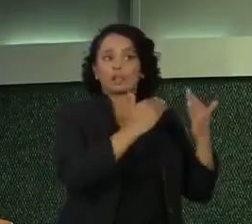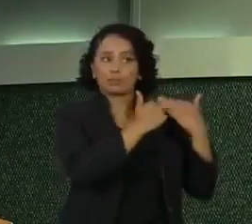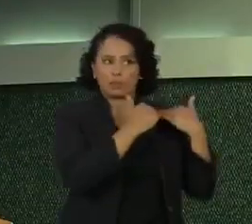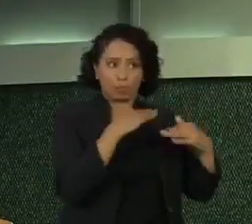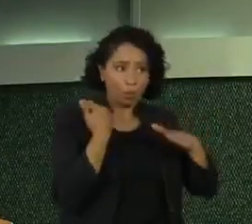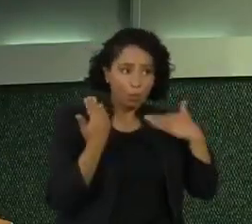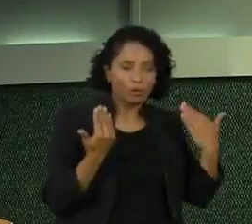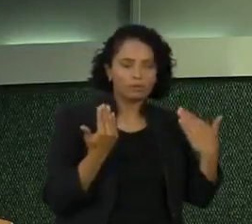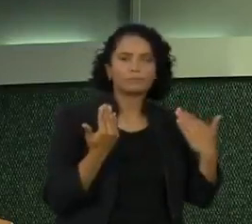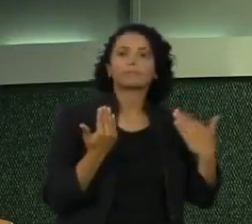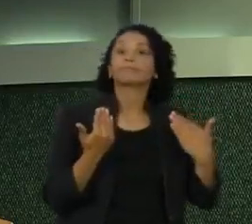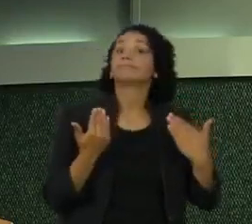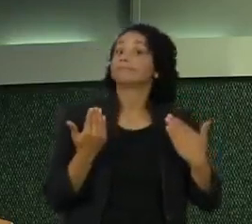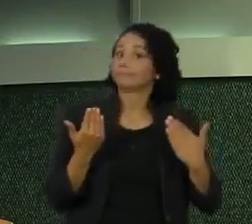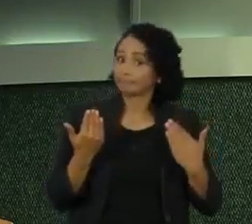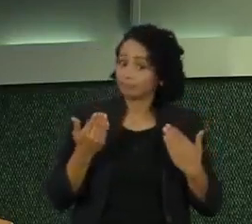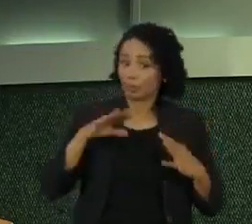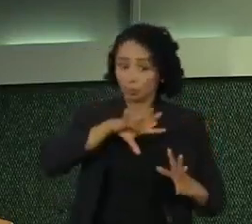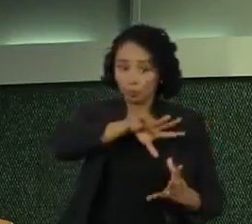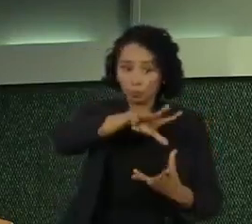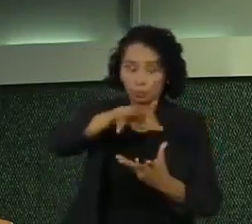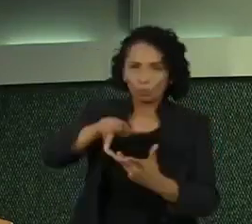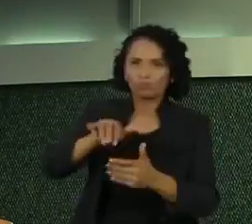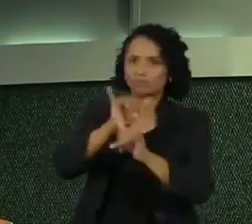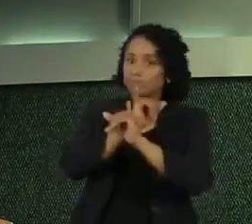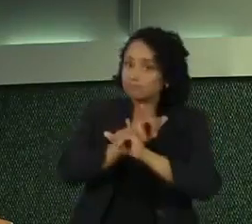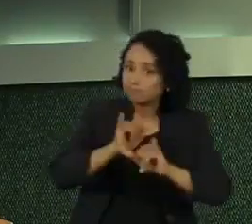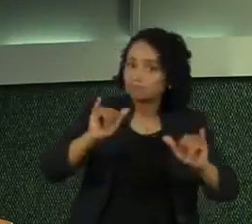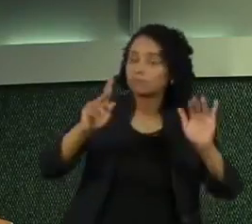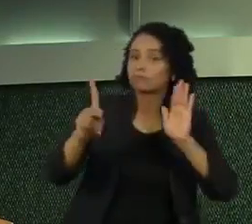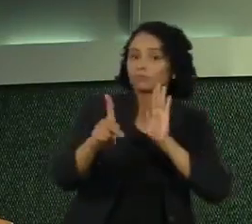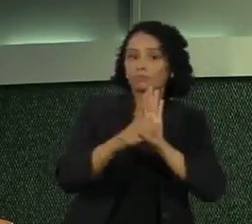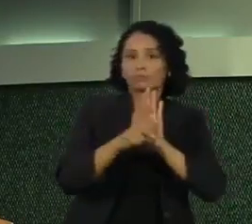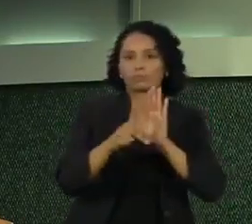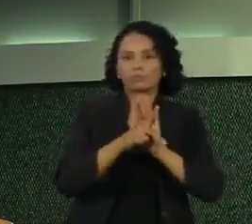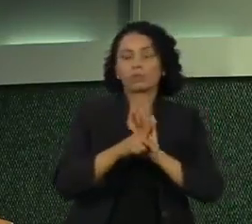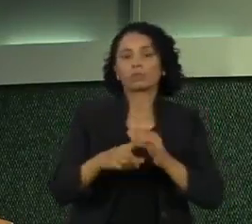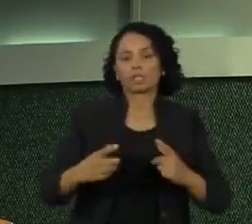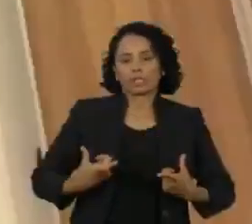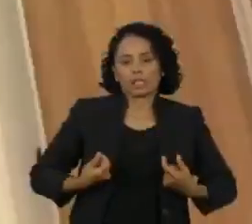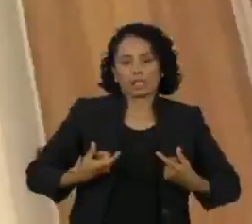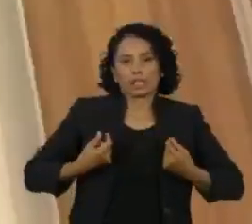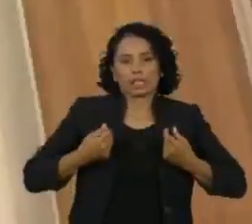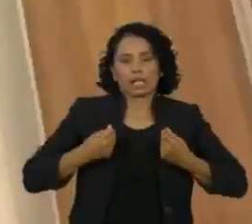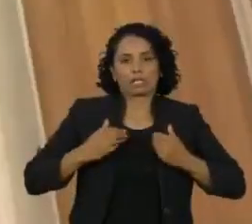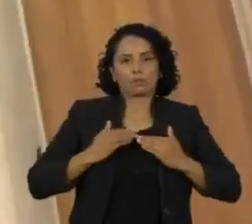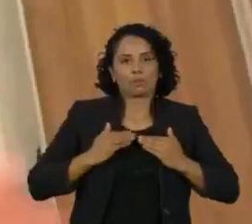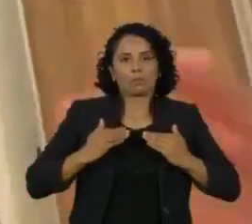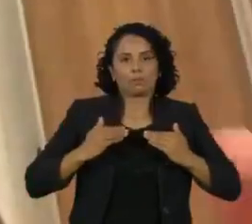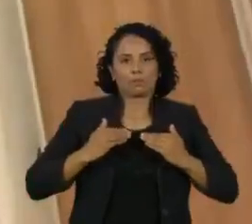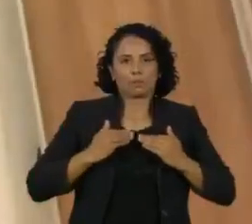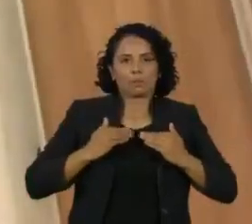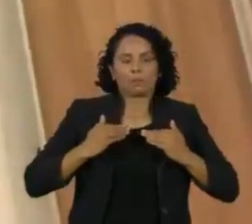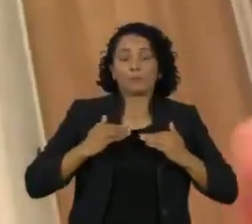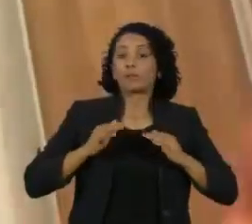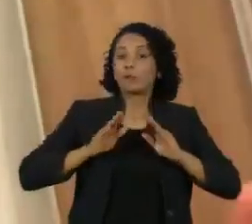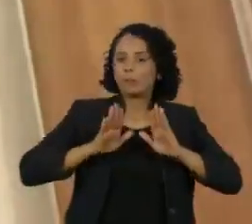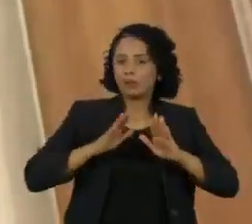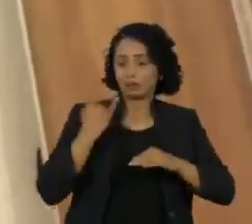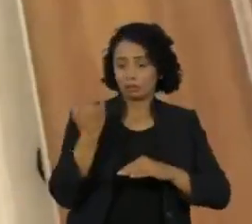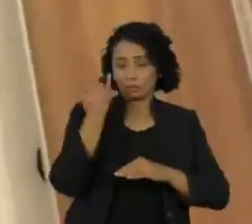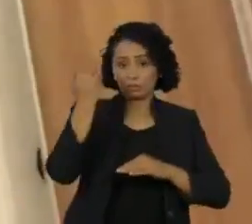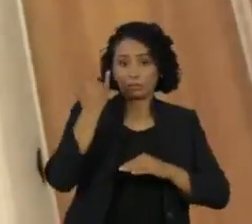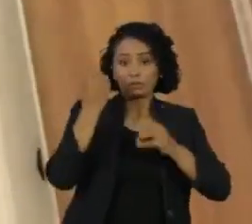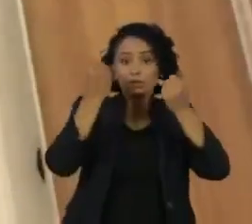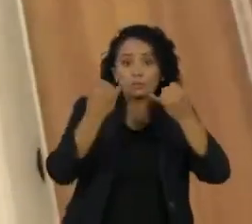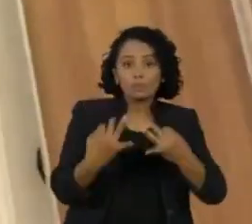se fala em câncer de pulmão relacionado ao cigarro e isso está corretíssimo, a gente sabe há muito tempo, mas é importante dizer que outros cânceres também